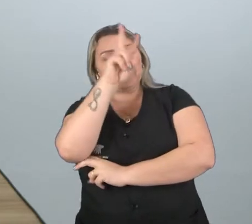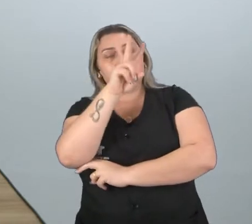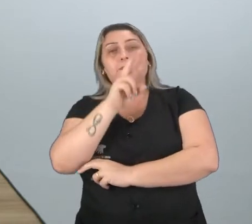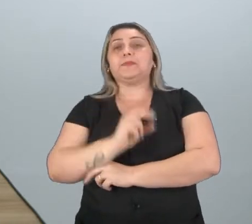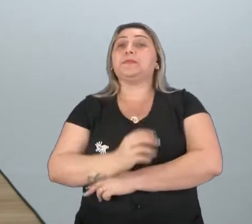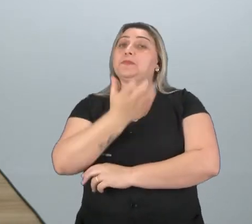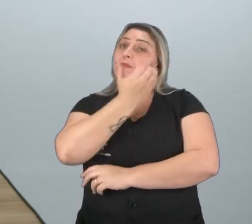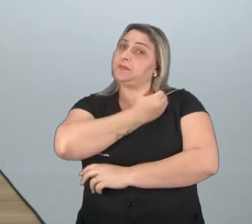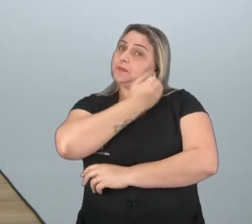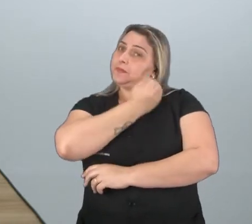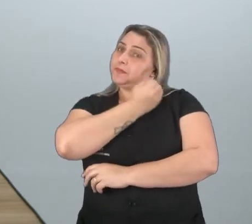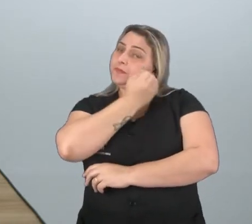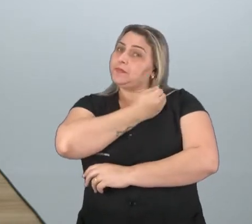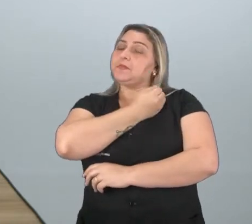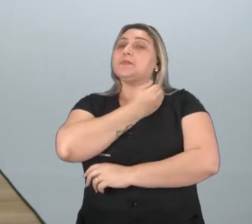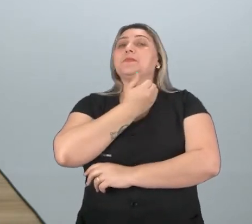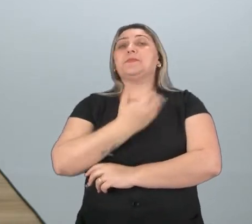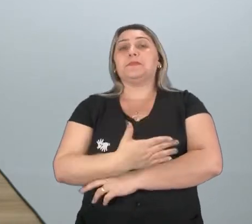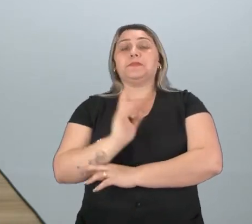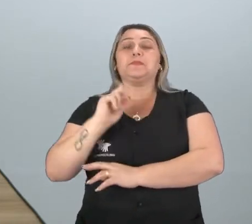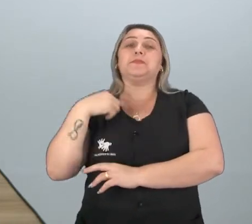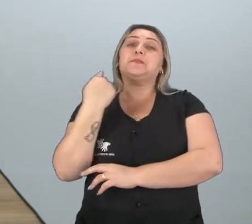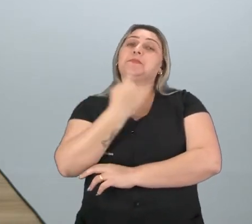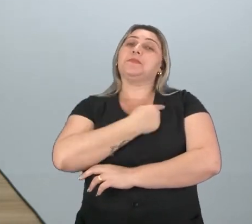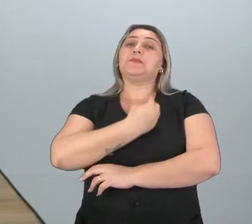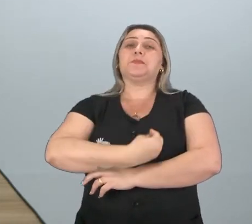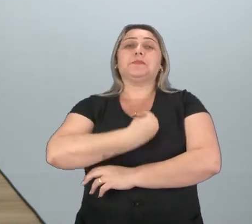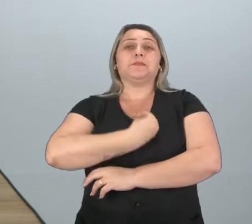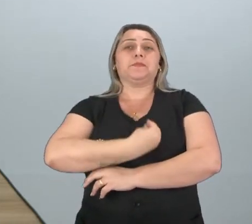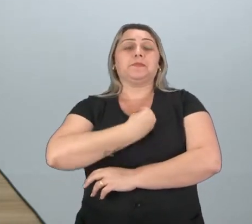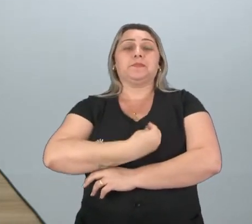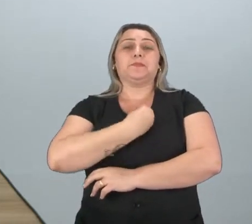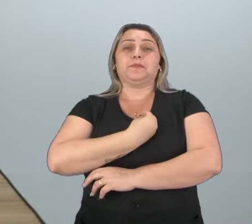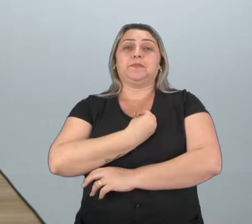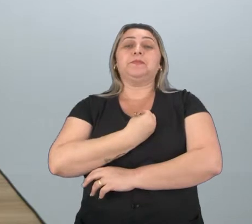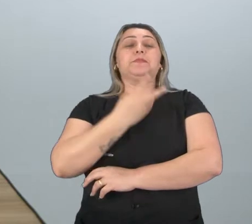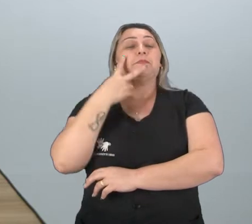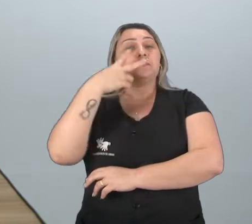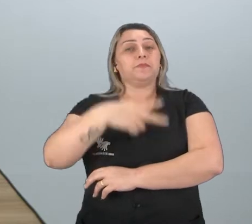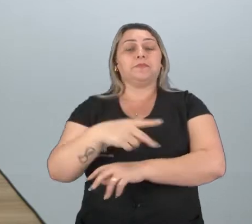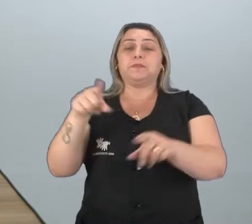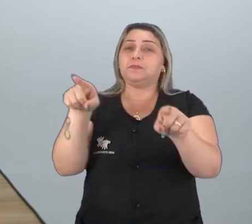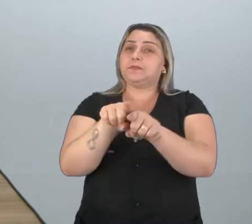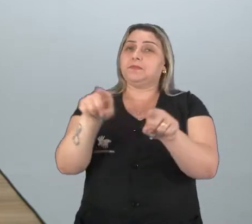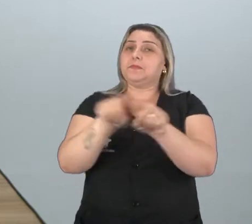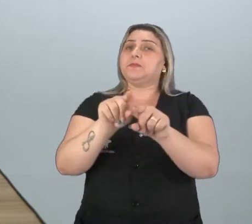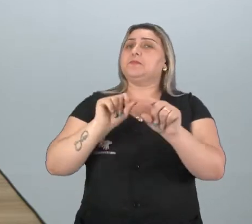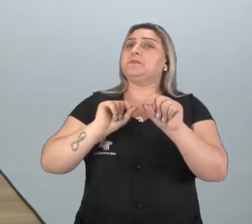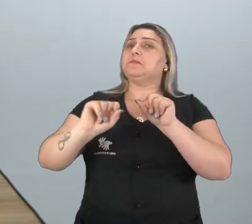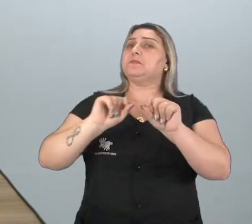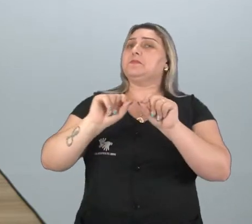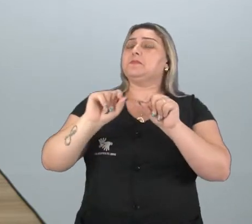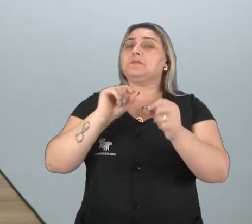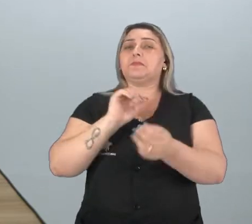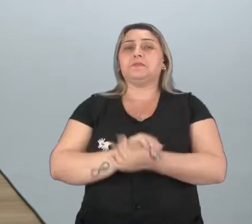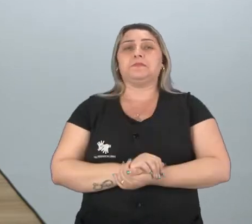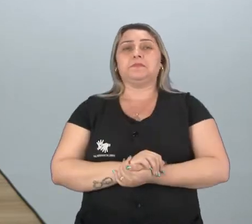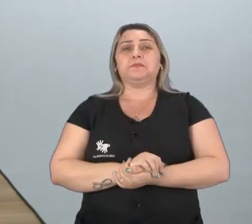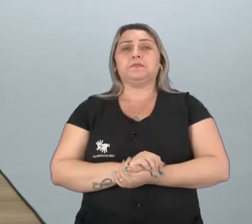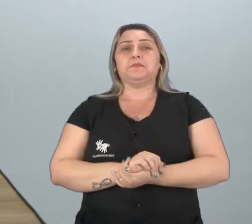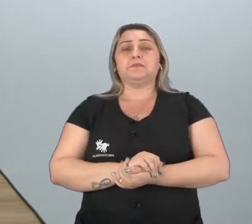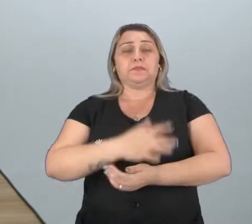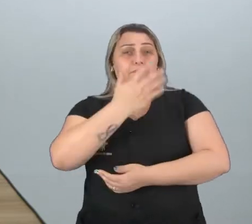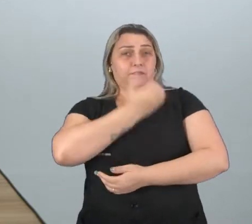os números fazem parte da nossa vida. Vimos também que